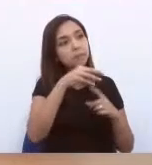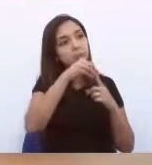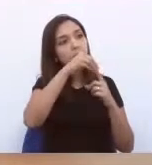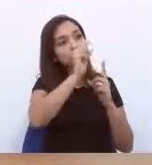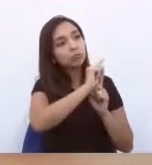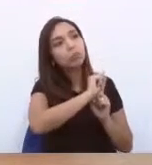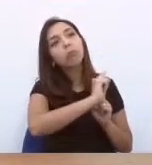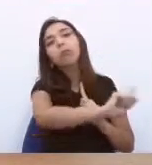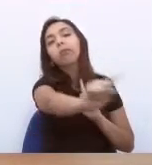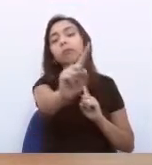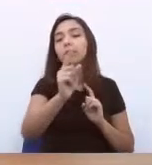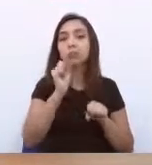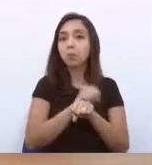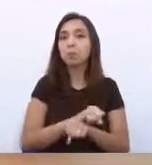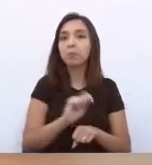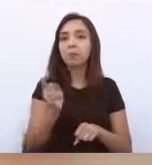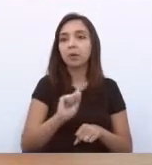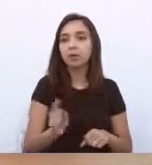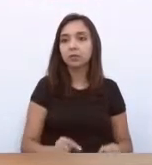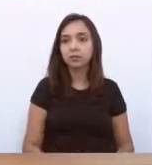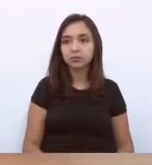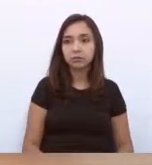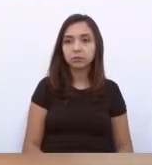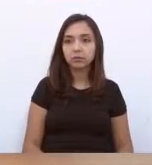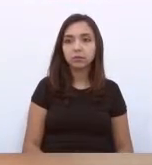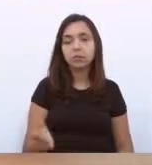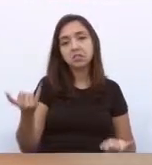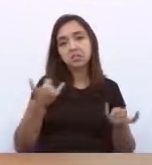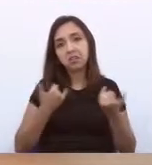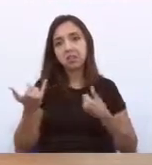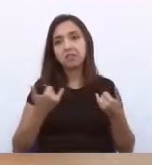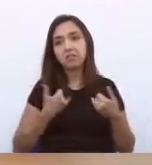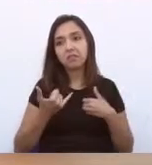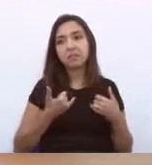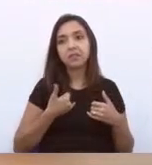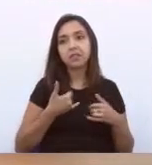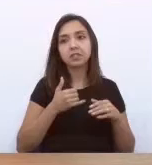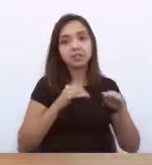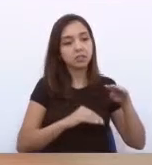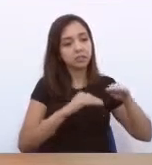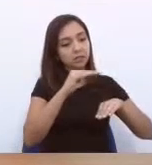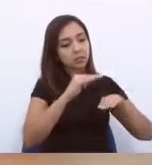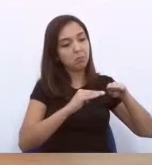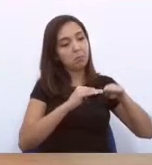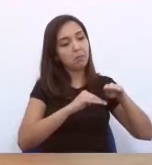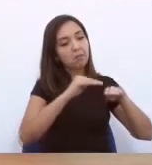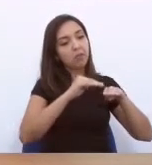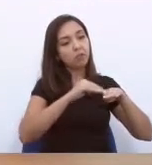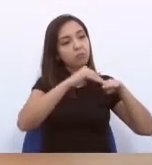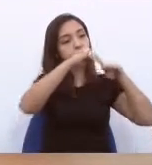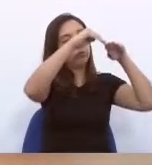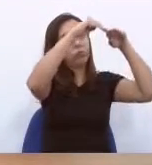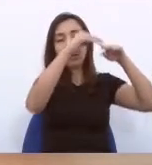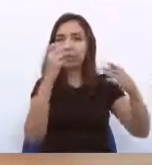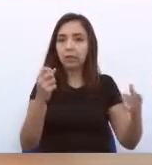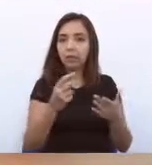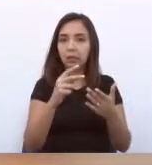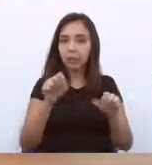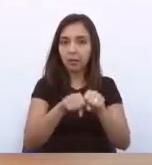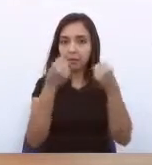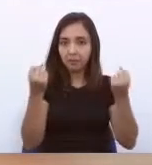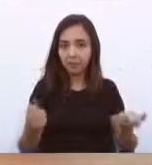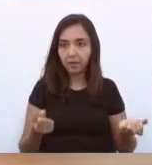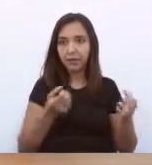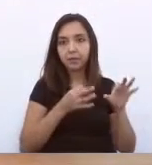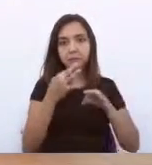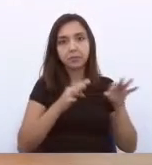direto. Eles não param, alegam que a plataforma está aqui quebrada. Eles falam que tem que